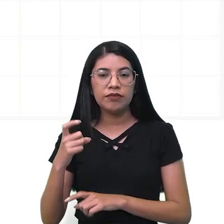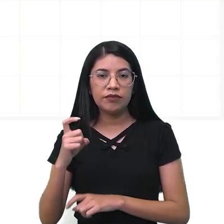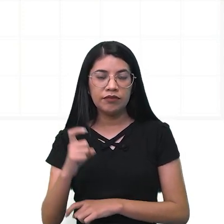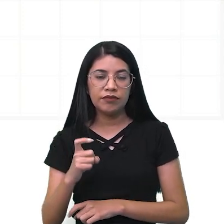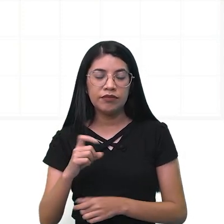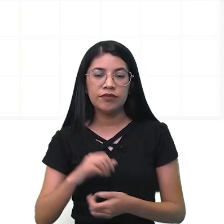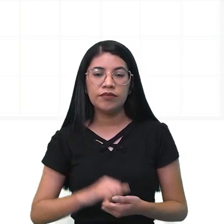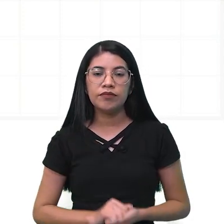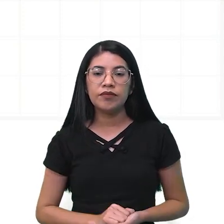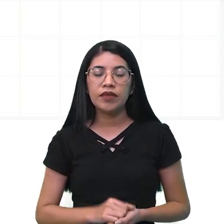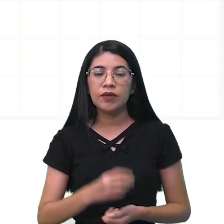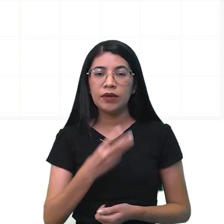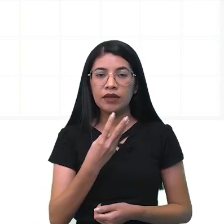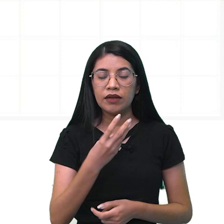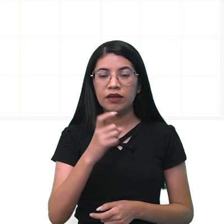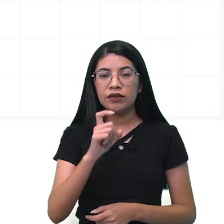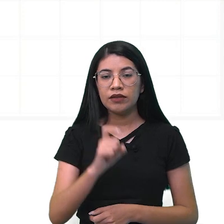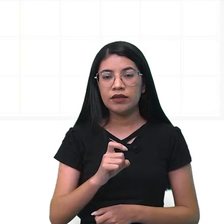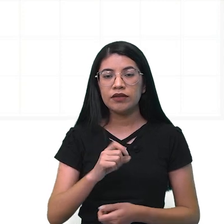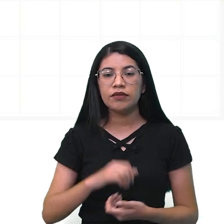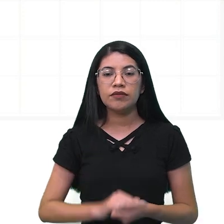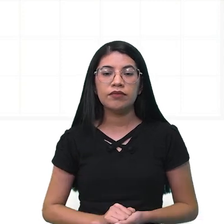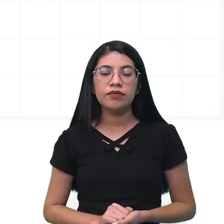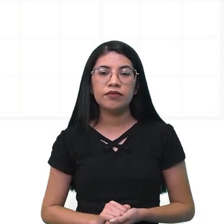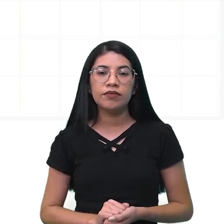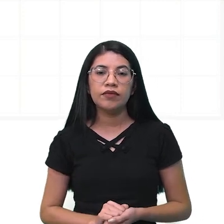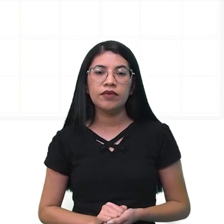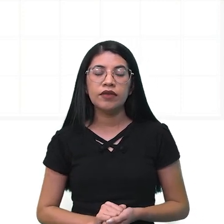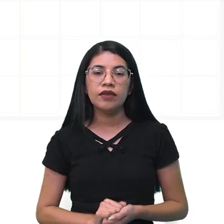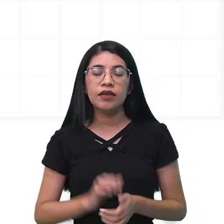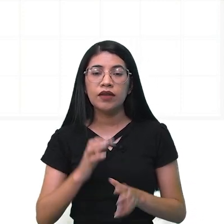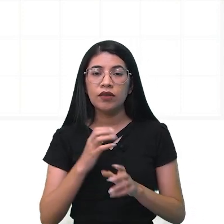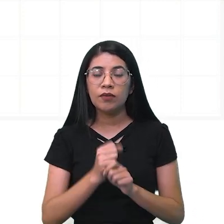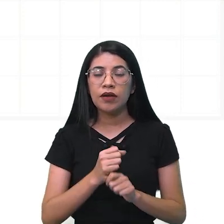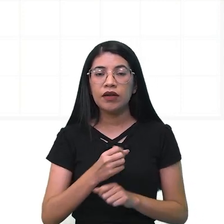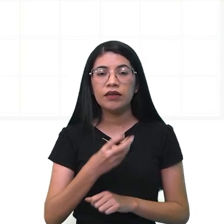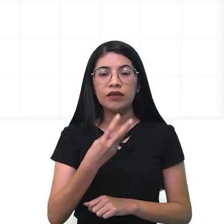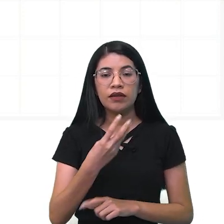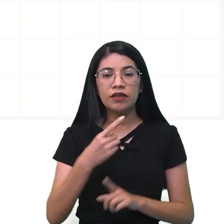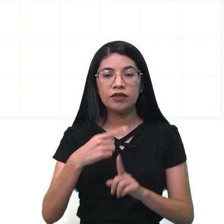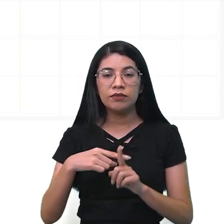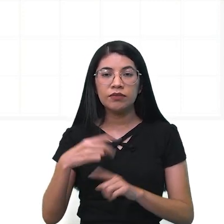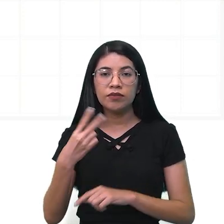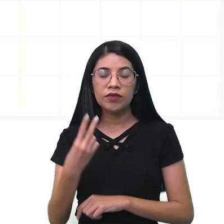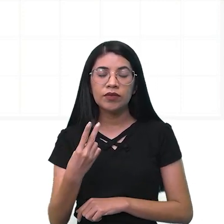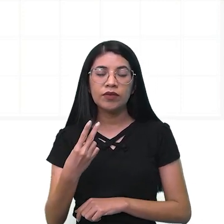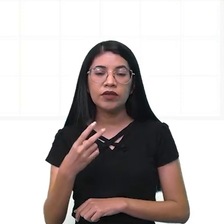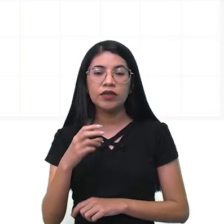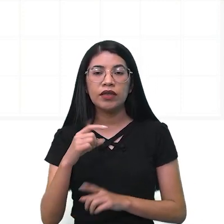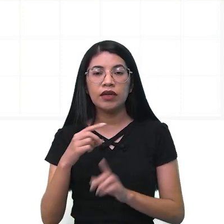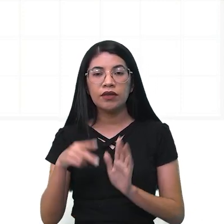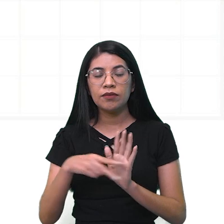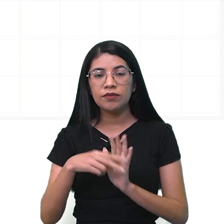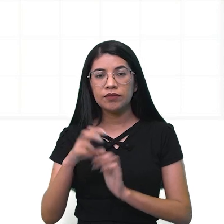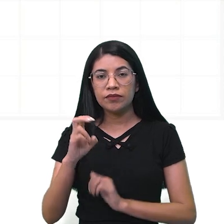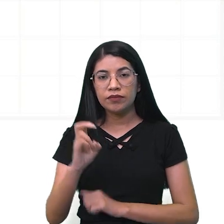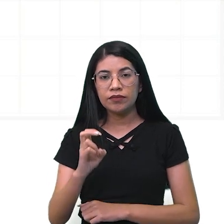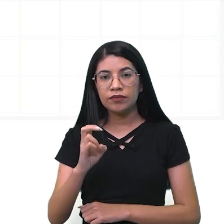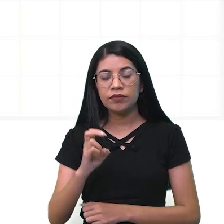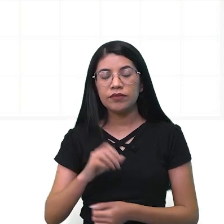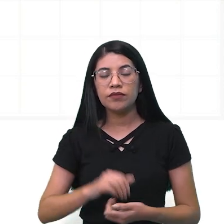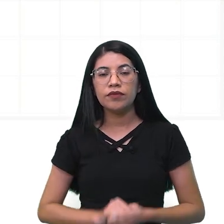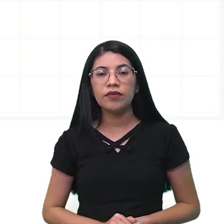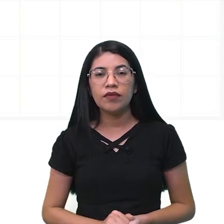Mais, agora eu vou somar 2, ou melhor, 3 mais 2, que vai resultar em 5. Pronto,